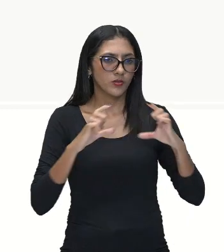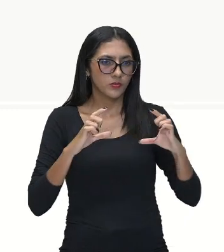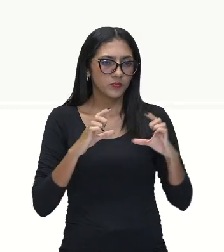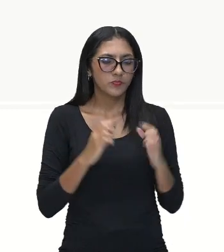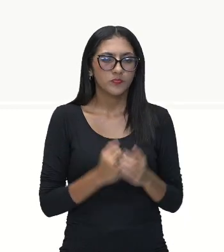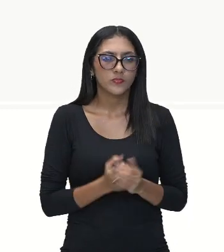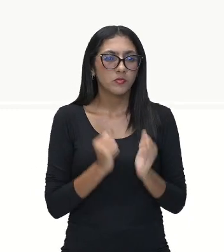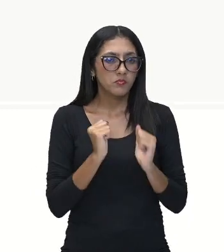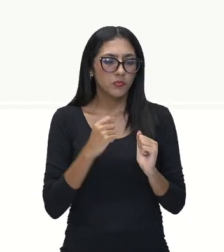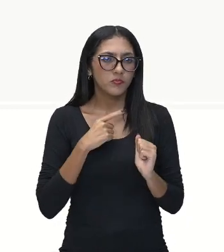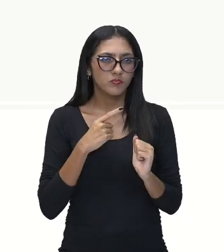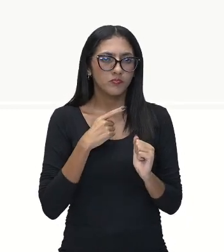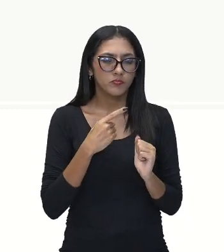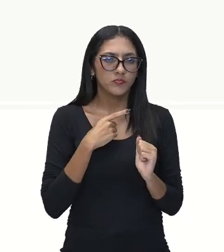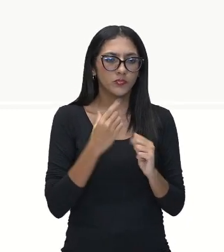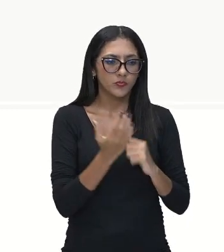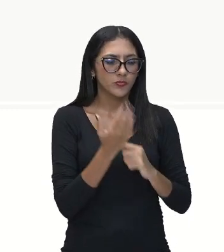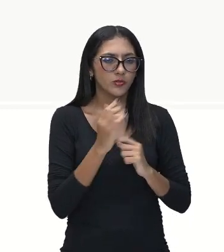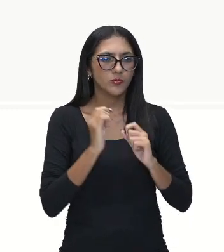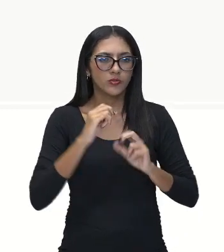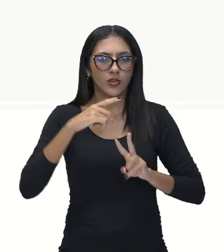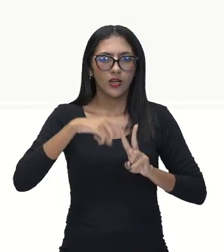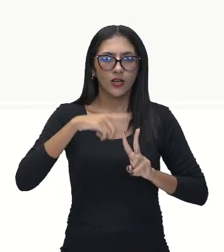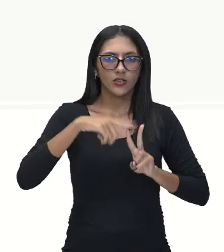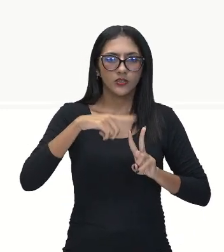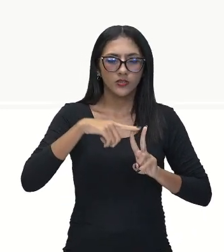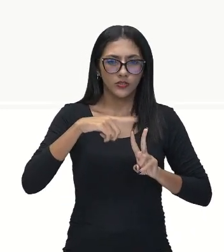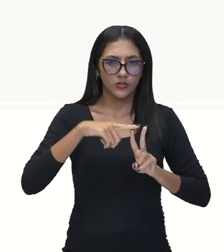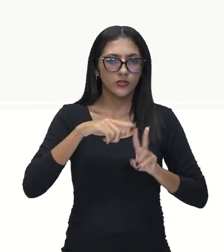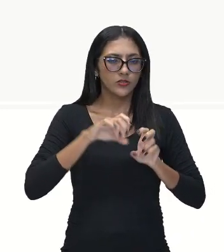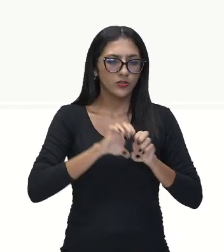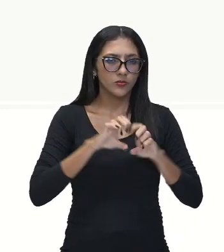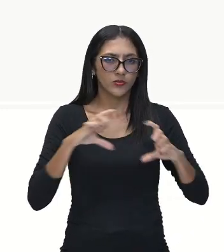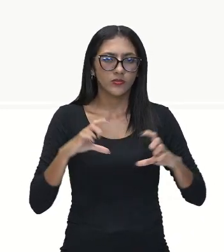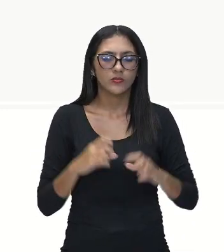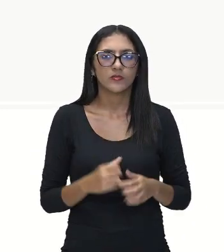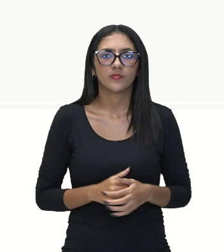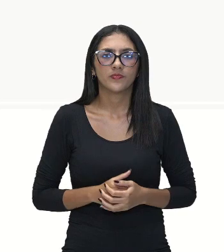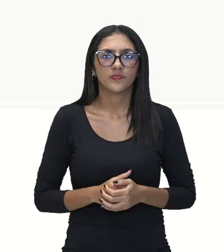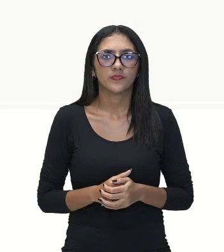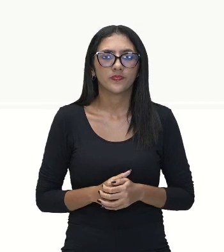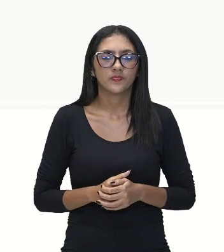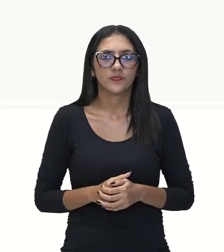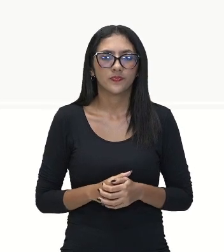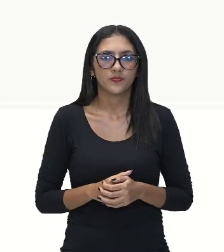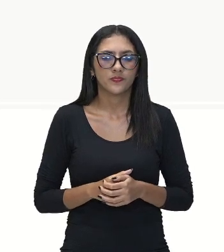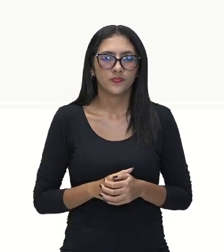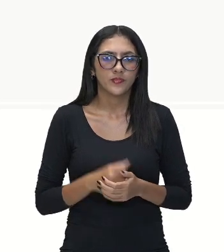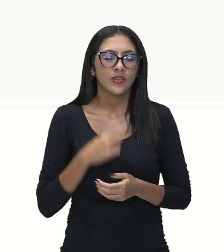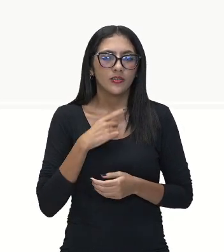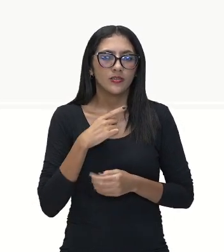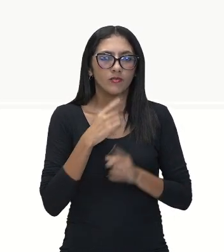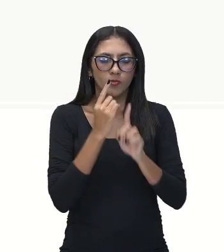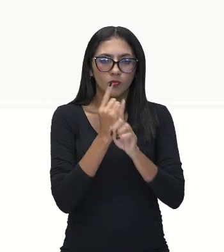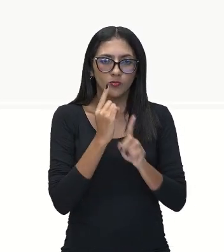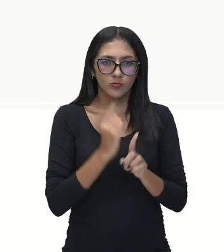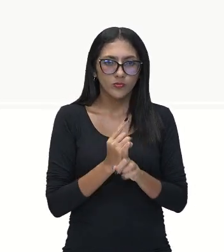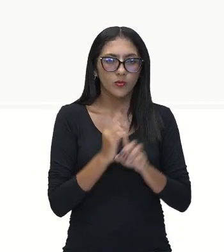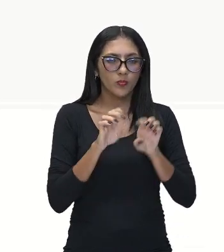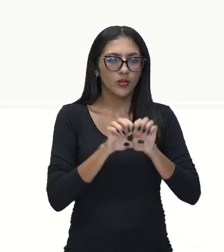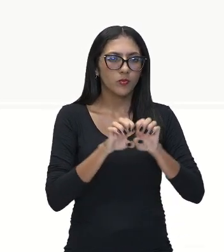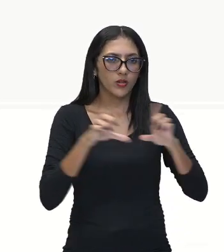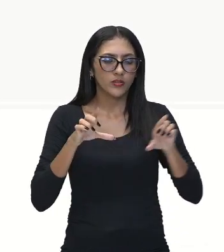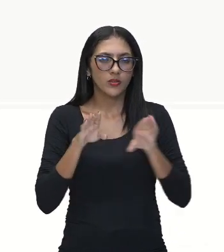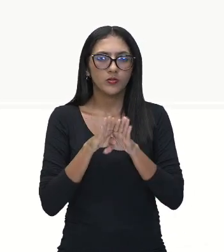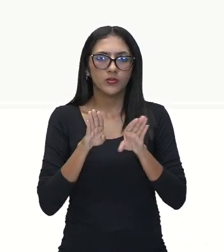dar as raízes da equação utilizamos aí ó utilizamos completamos o quadrado chegamos numa equação